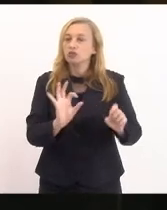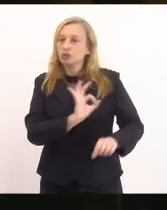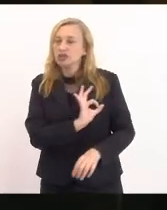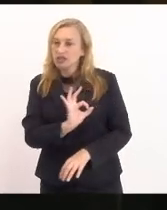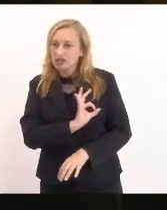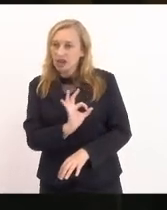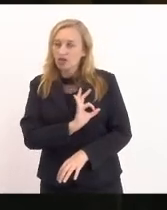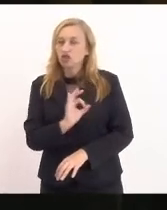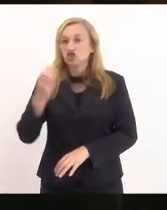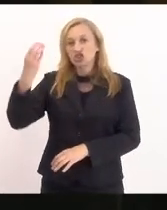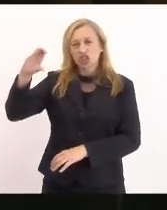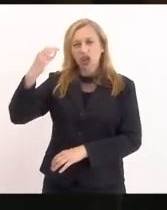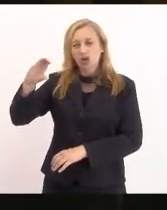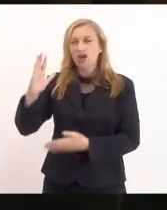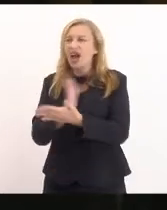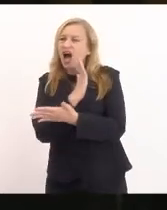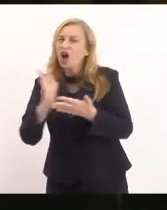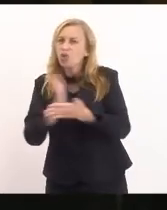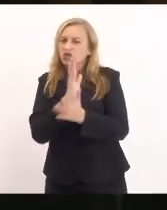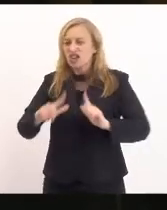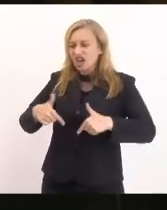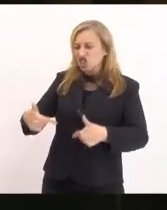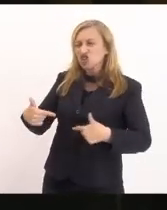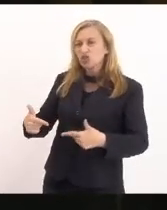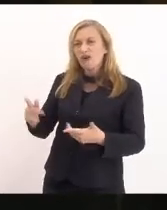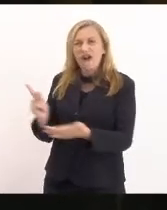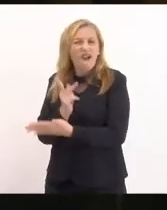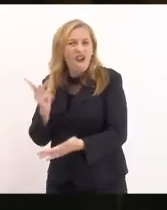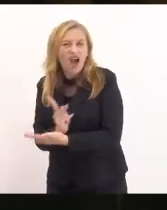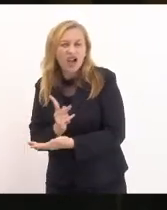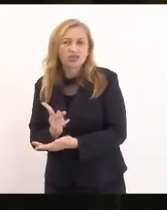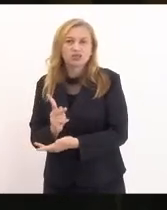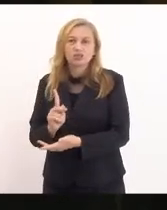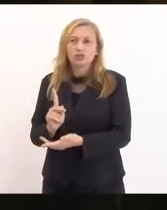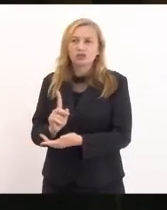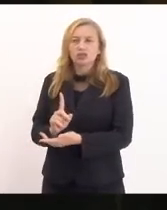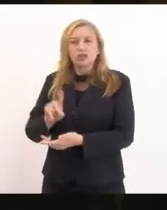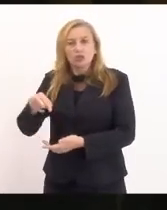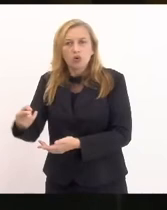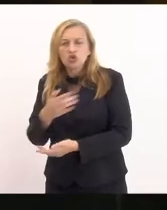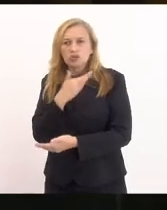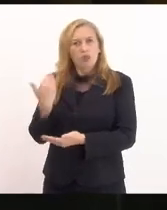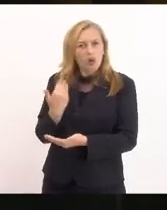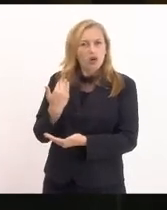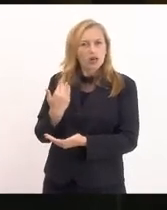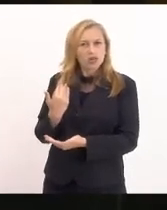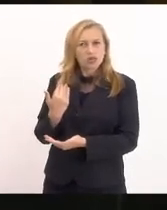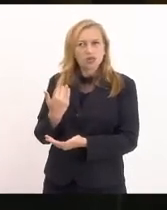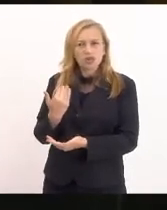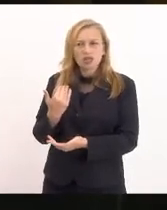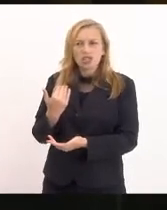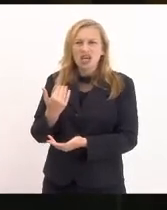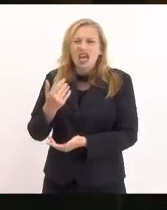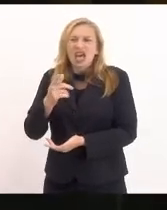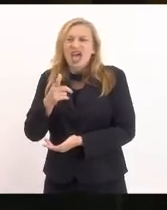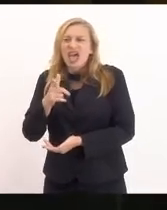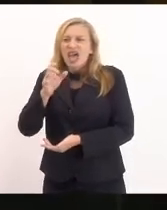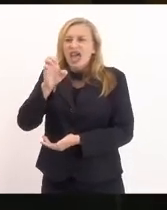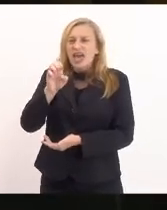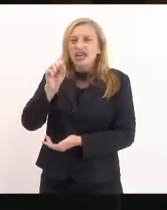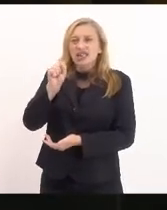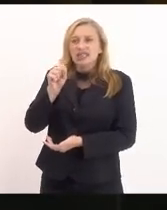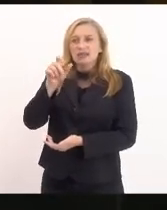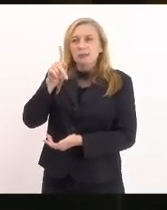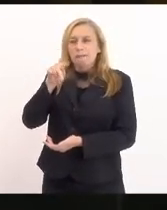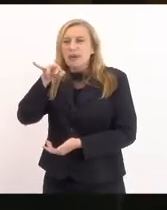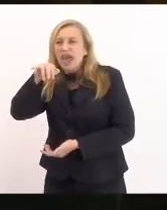agentes da Guarda, que agiram muito mal no pós-assassinato. Inclusive teve até spray de pimenta em criança.